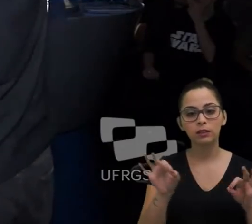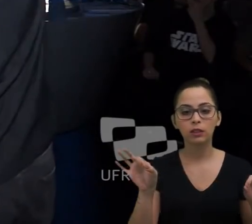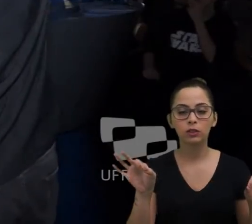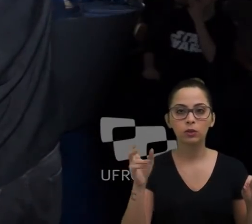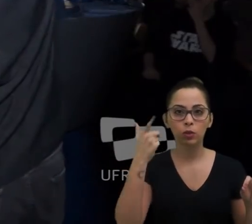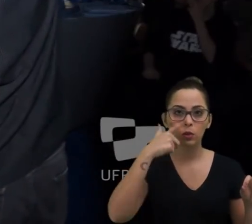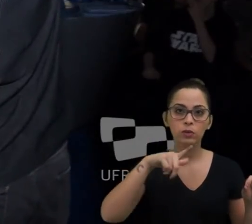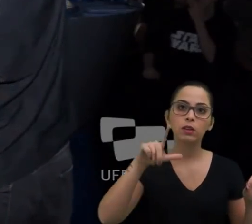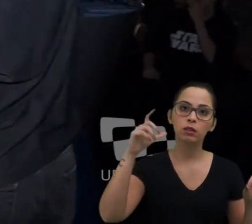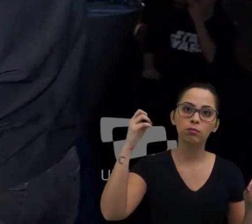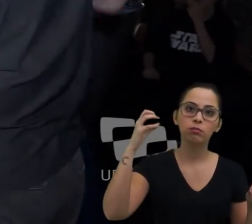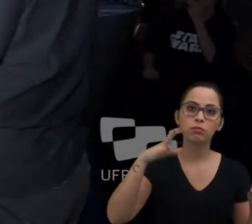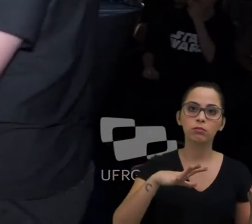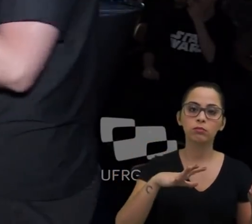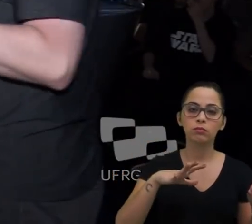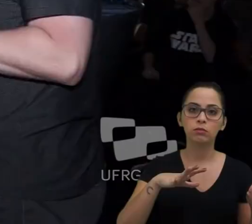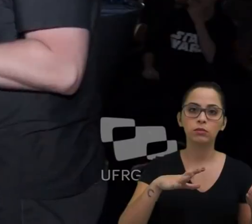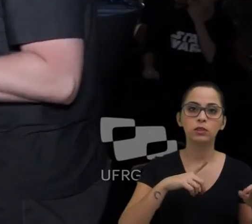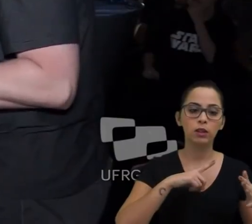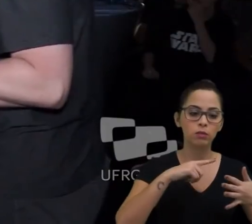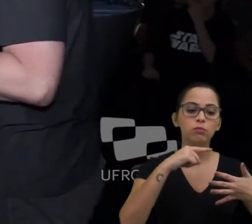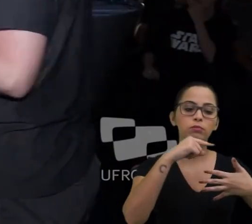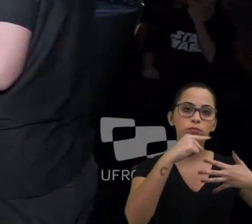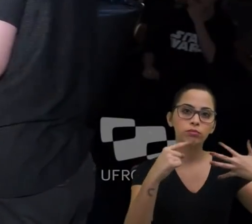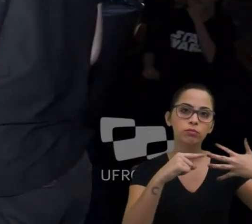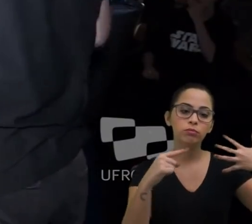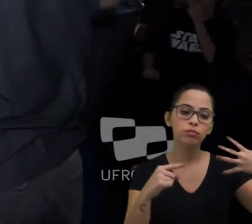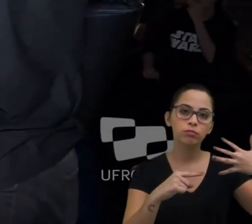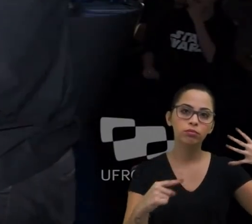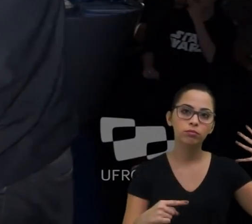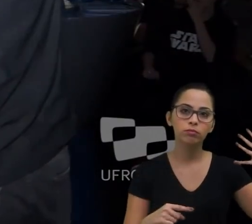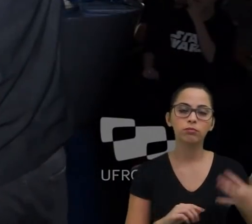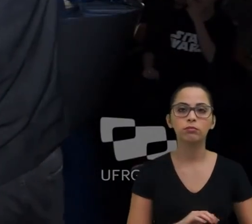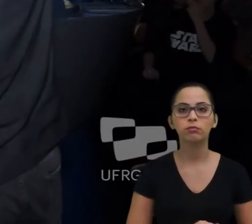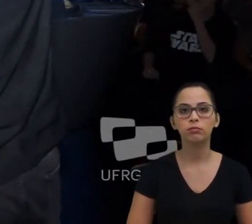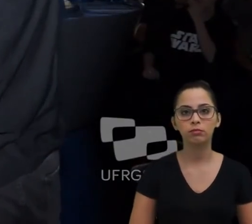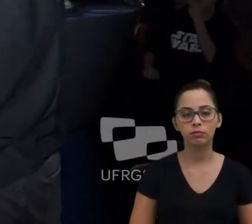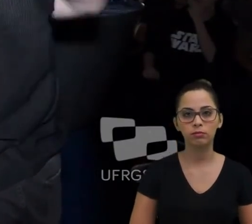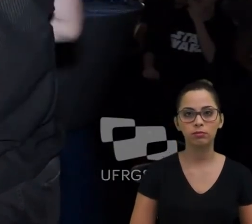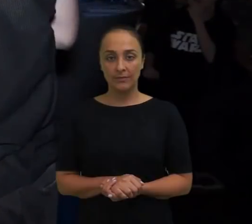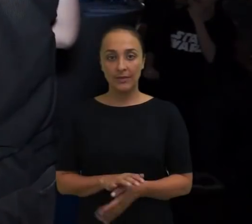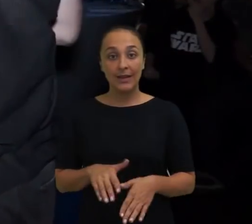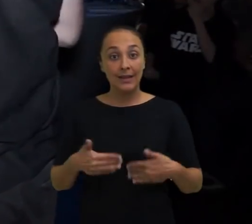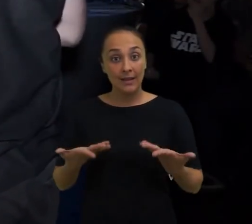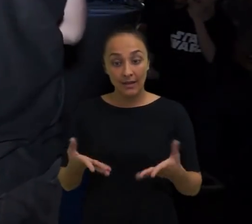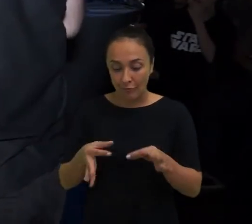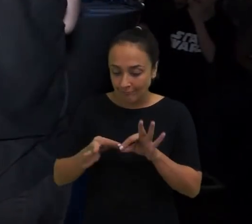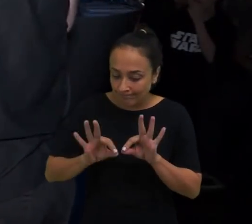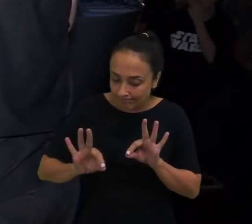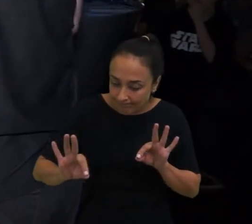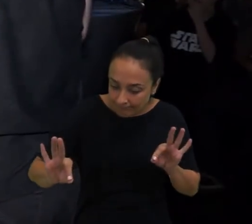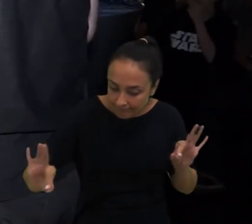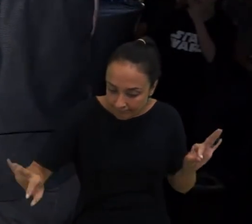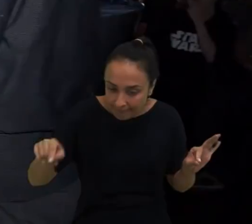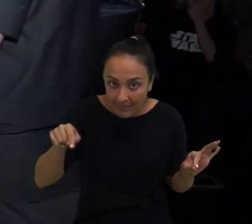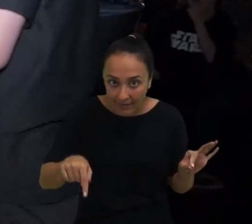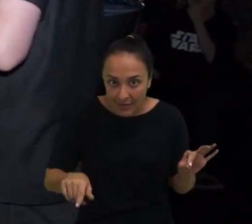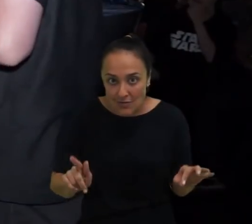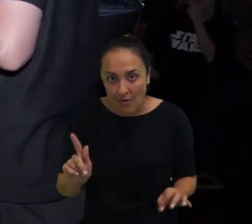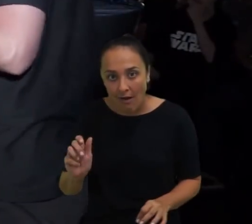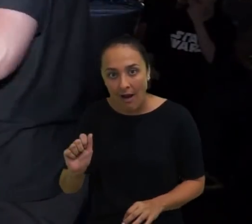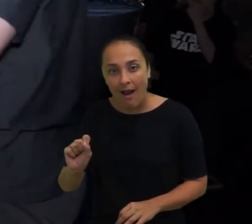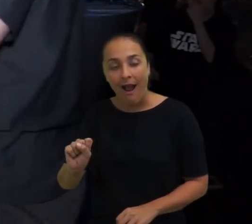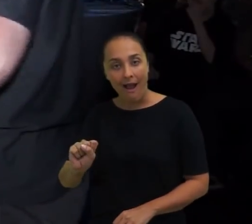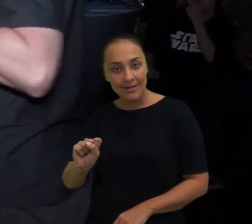eu posso dizer o seguinte, tá? Duas galáxias se fundiram, ou o quasar se fundiu com uma galáxia anã,